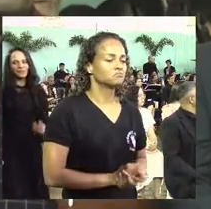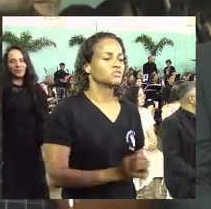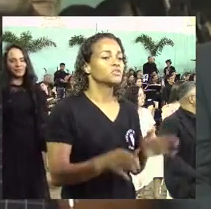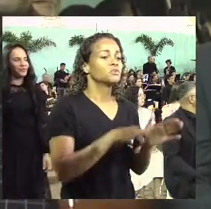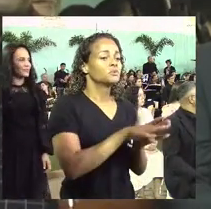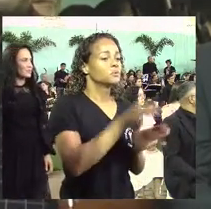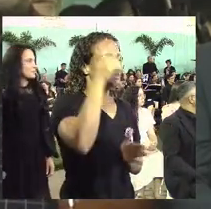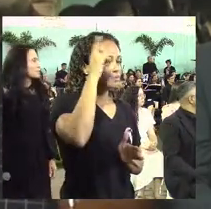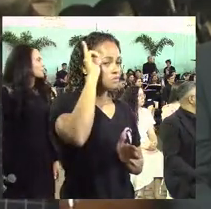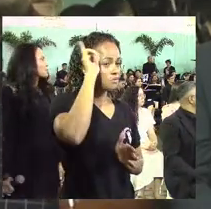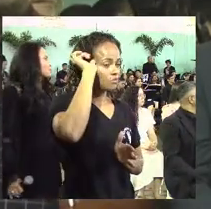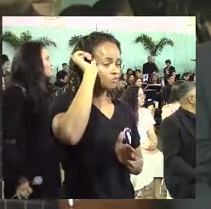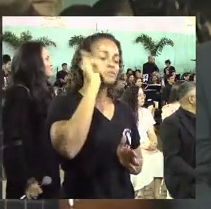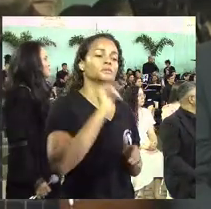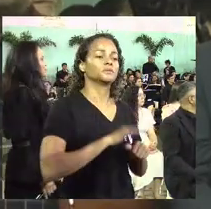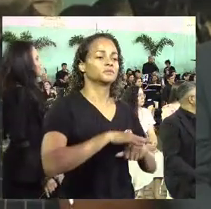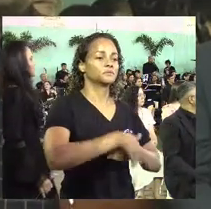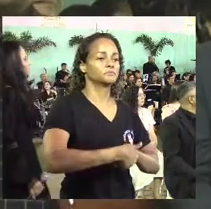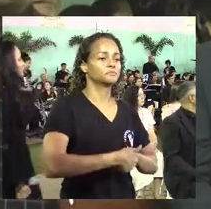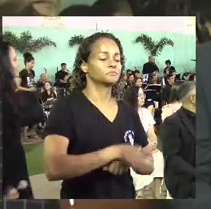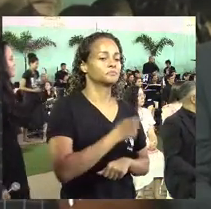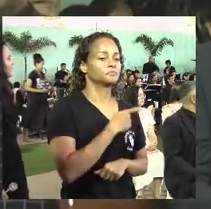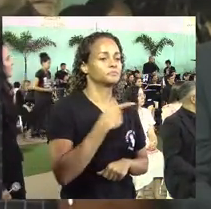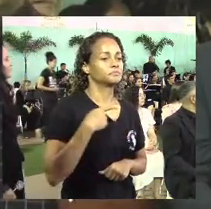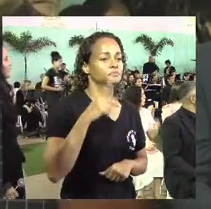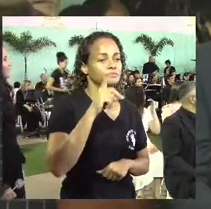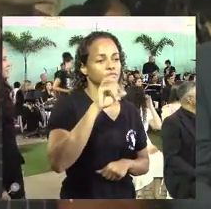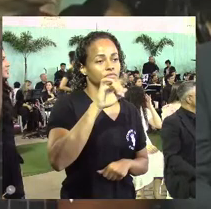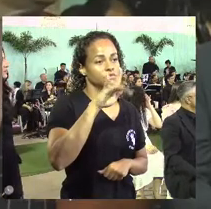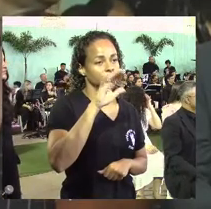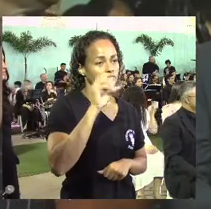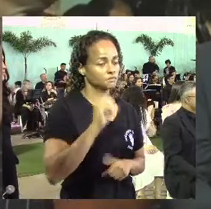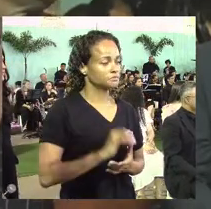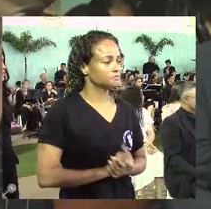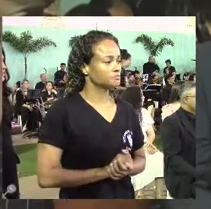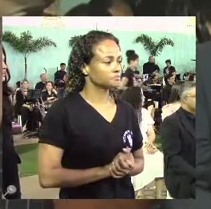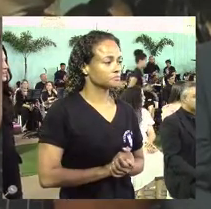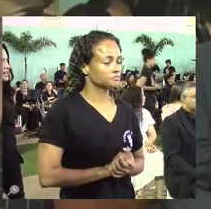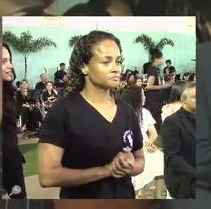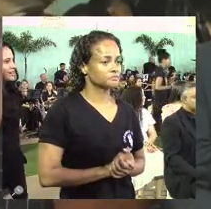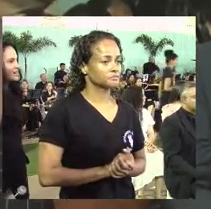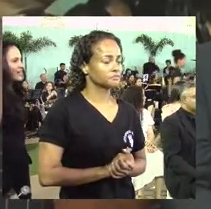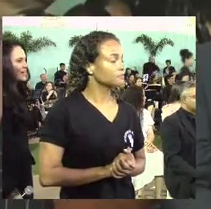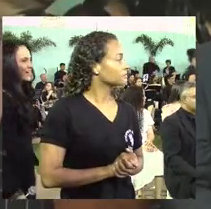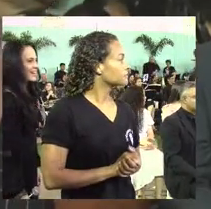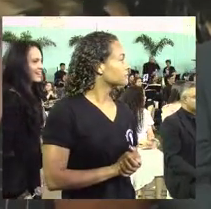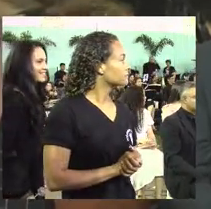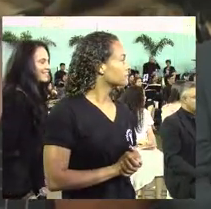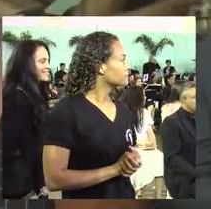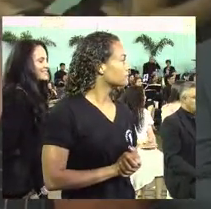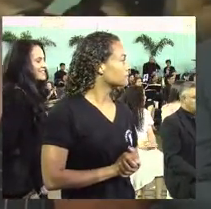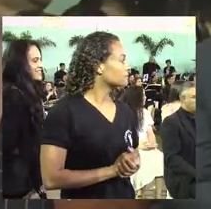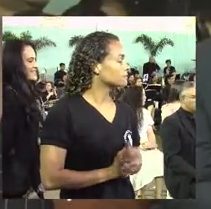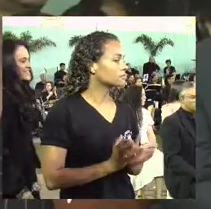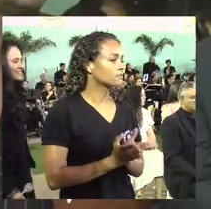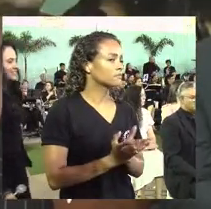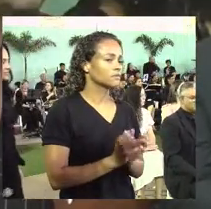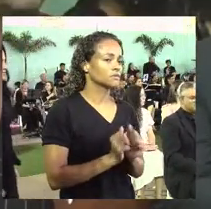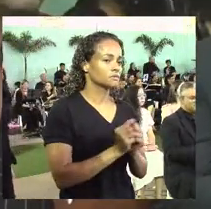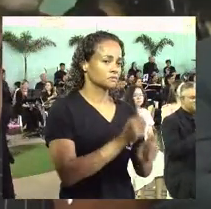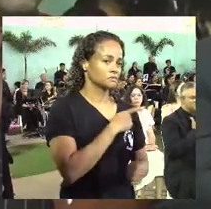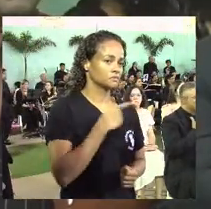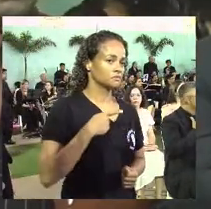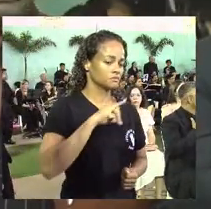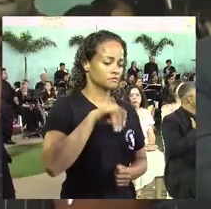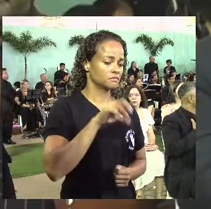à noite já está aqui conosco passou Diego Rafael ali da Paraíba congrega com pastor José Carlos